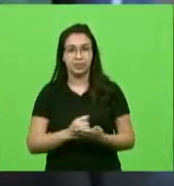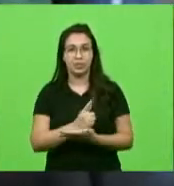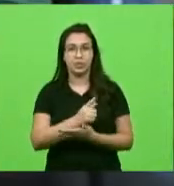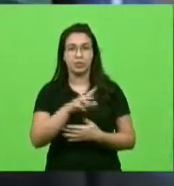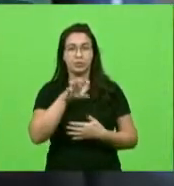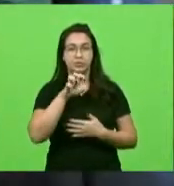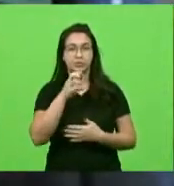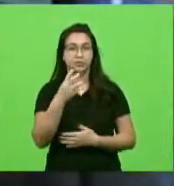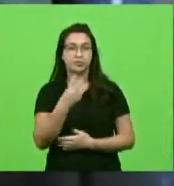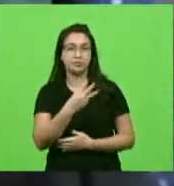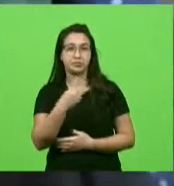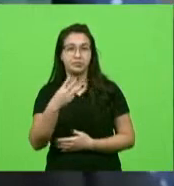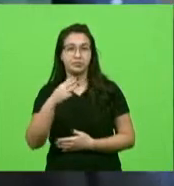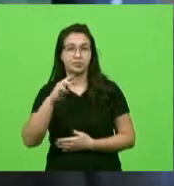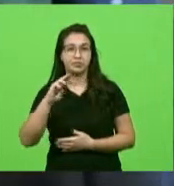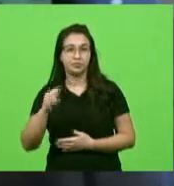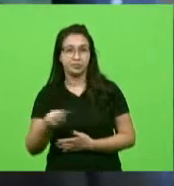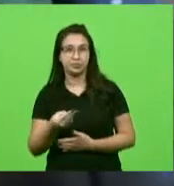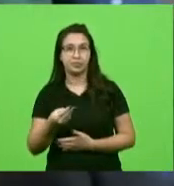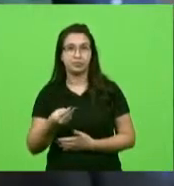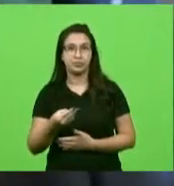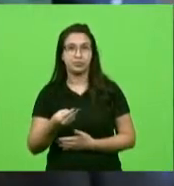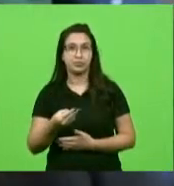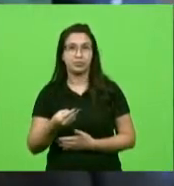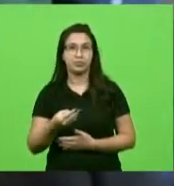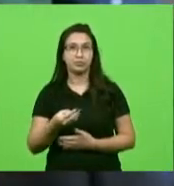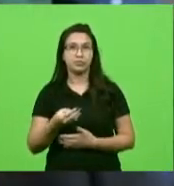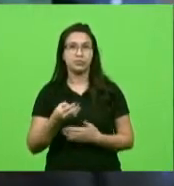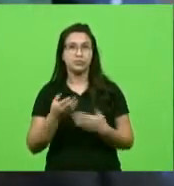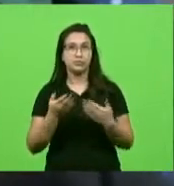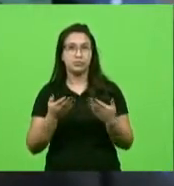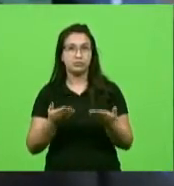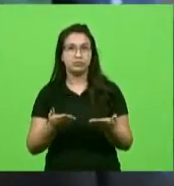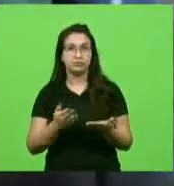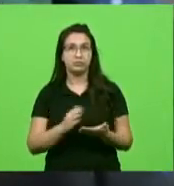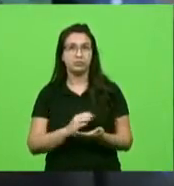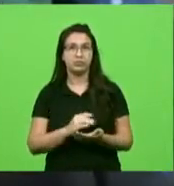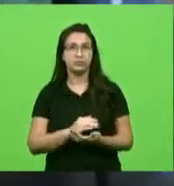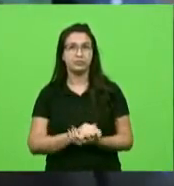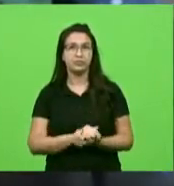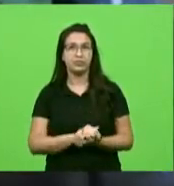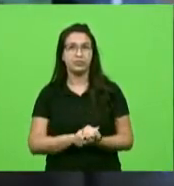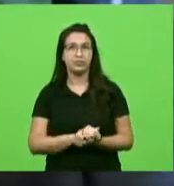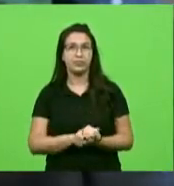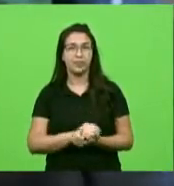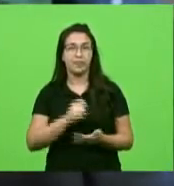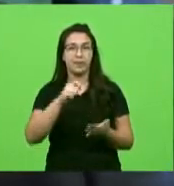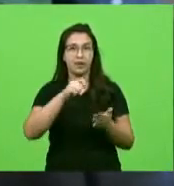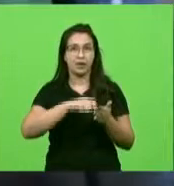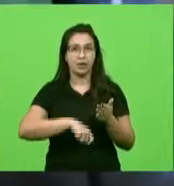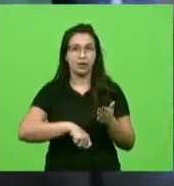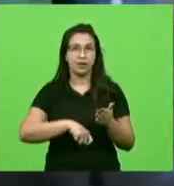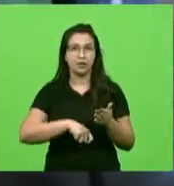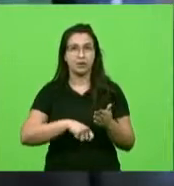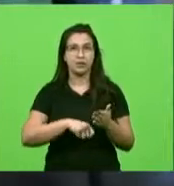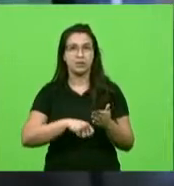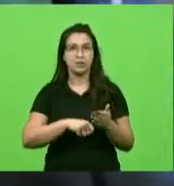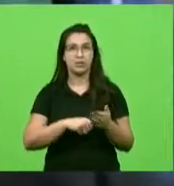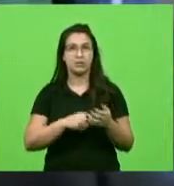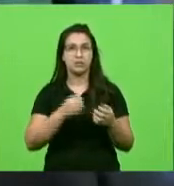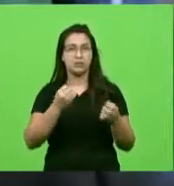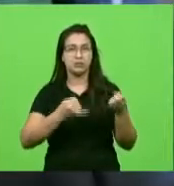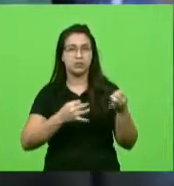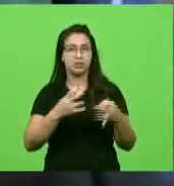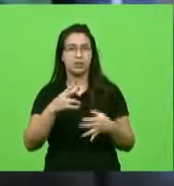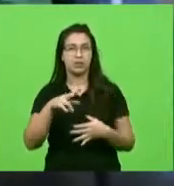de R$33 milhões, o presidente do Tribunal de Contas, assim não se especificou esse processo dos respiradores